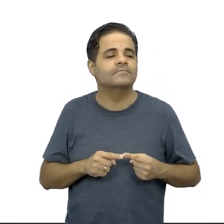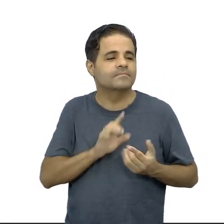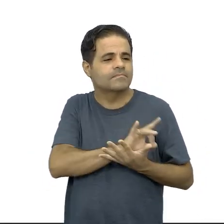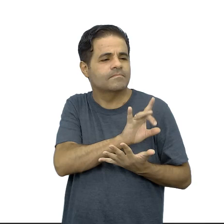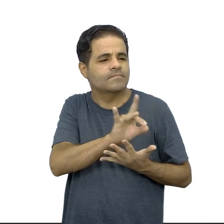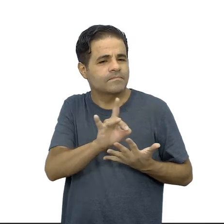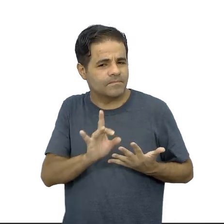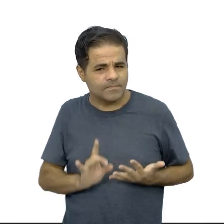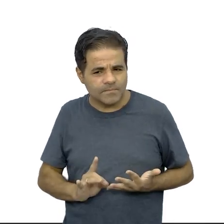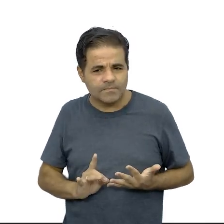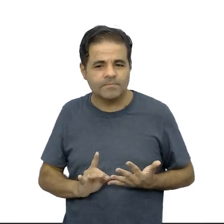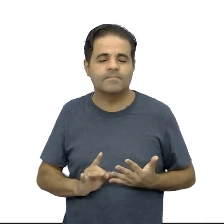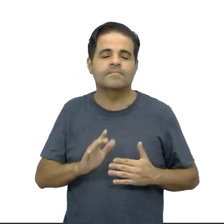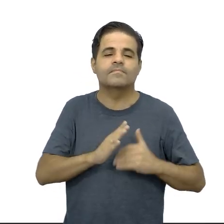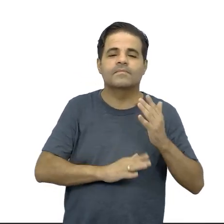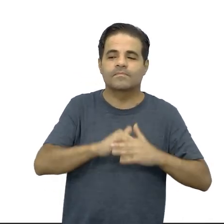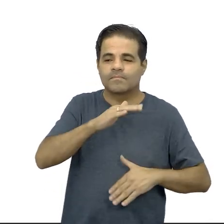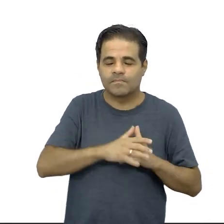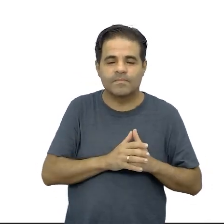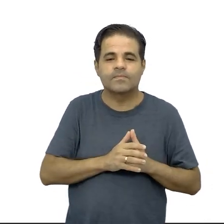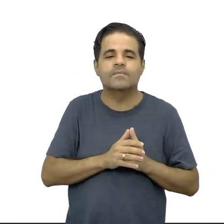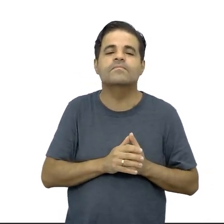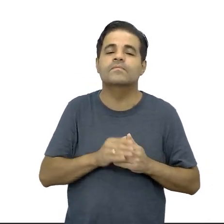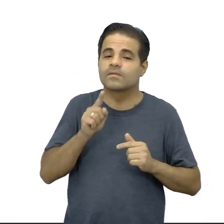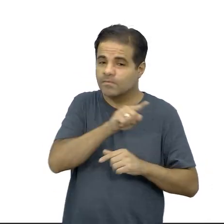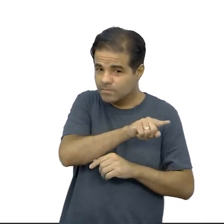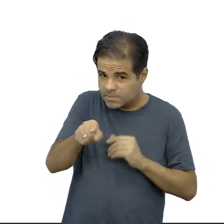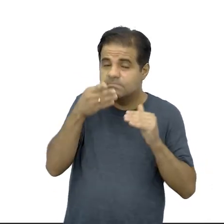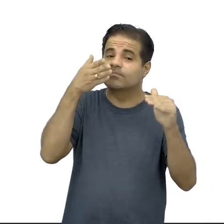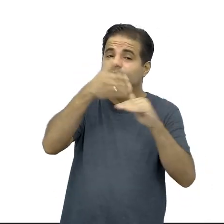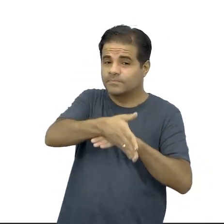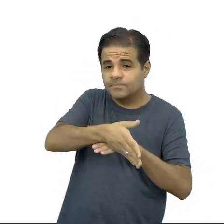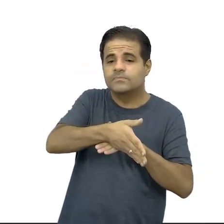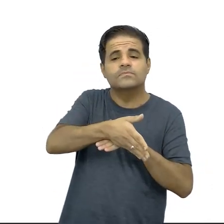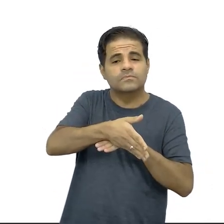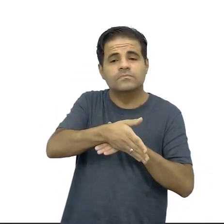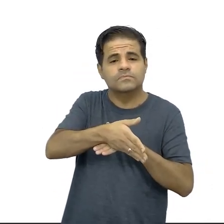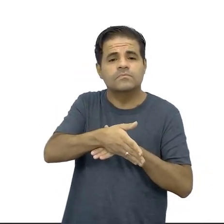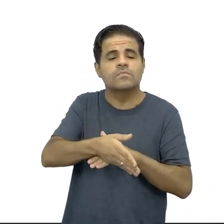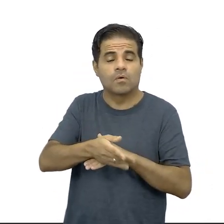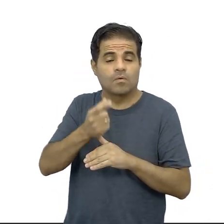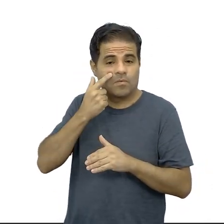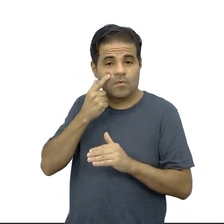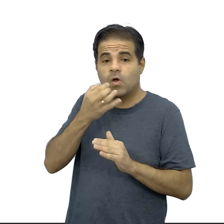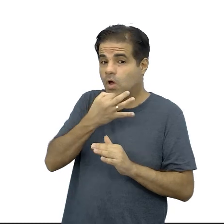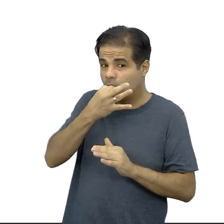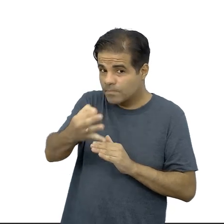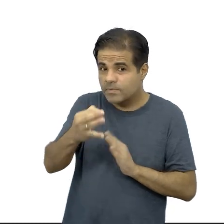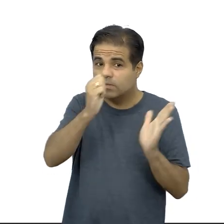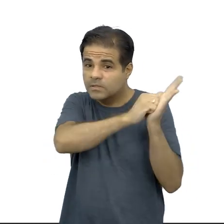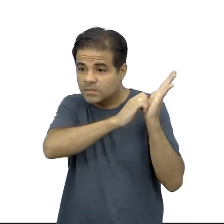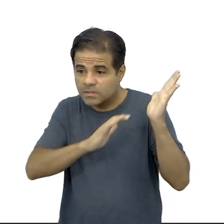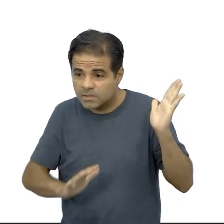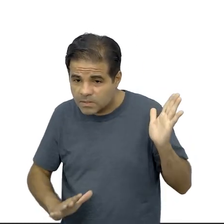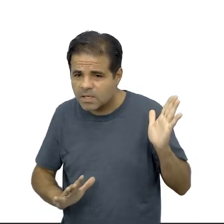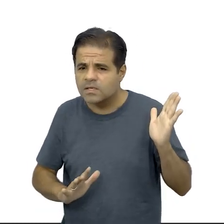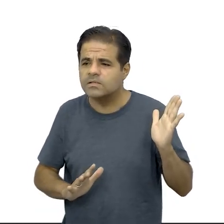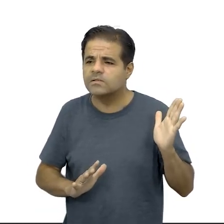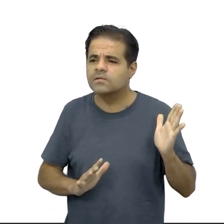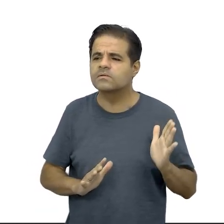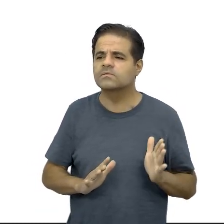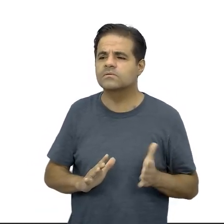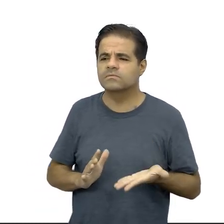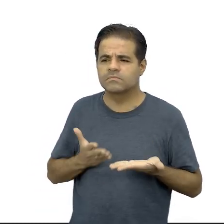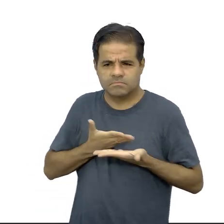cada das escolas em que vocês atuam. E, né, voltando para essa sugestão de atividade, o estudo